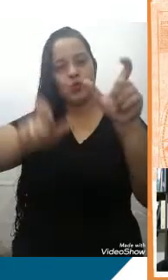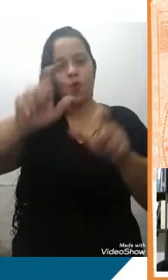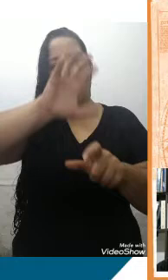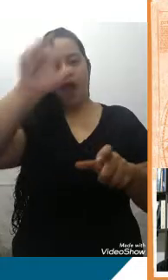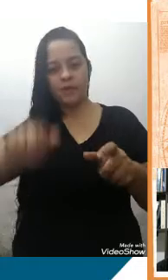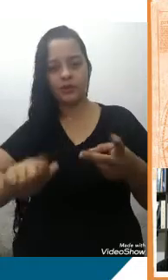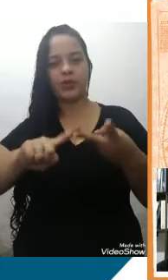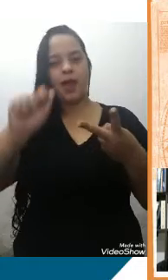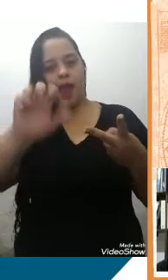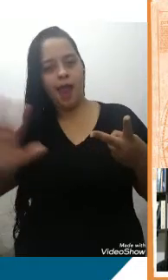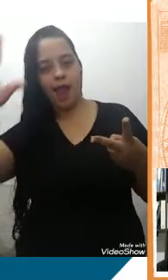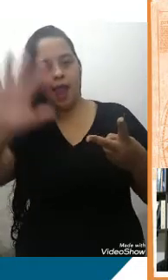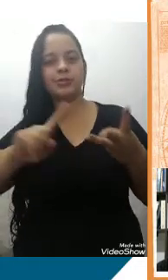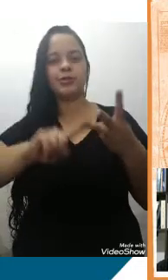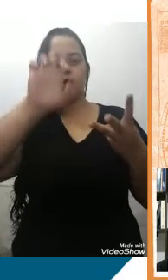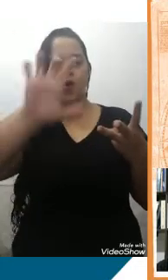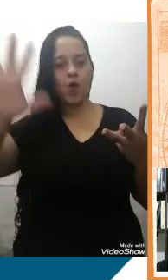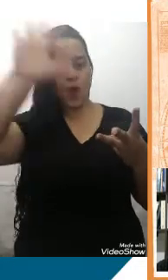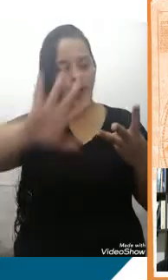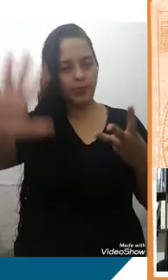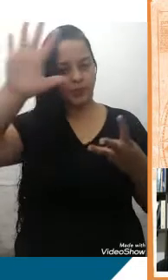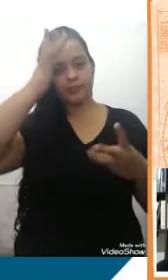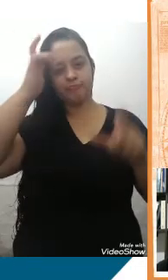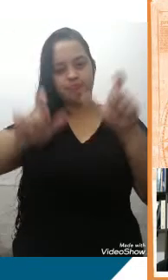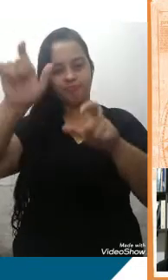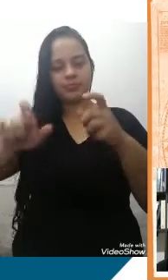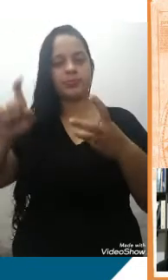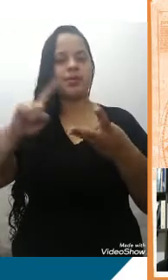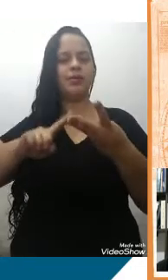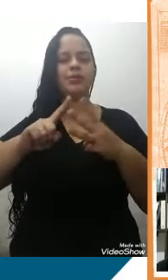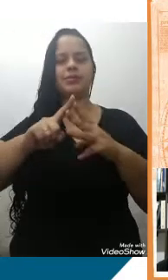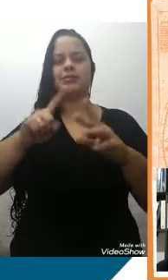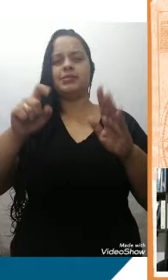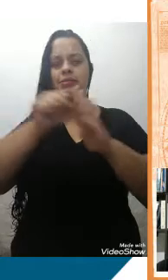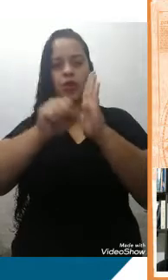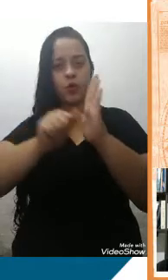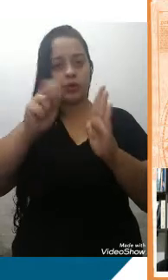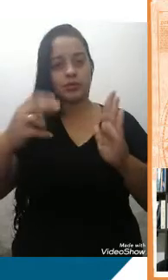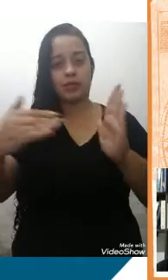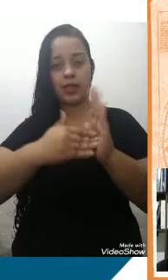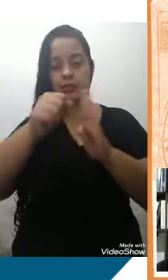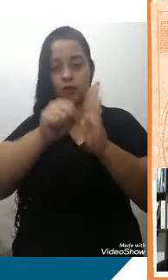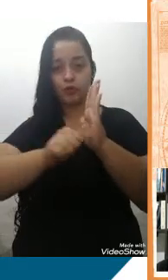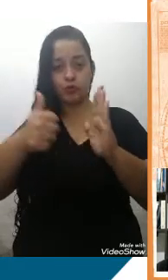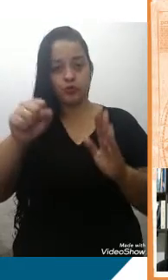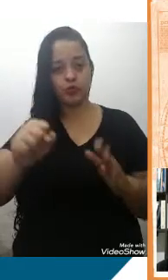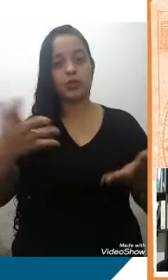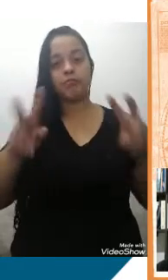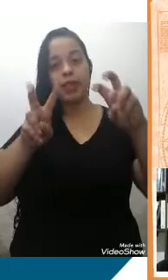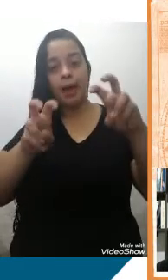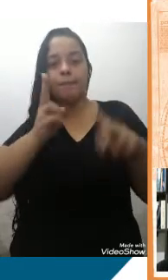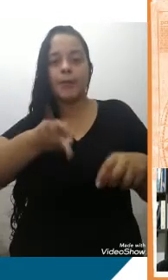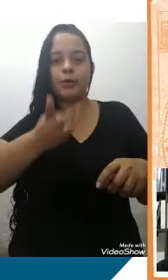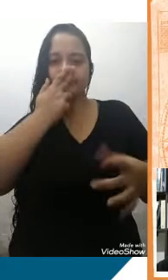e asiáticos durante os séculos XV e XVIII. Bem, em primeiro lugar, preciso dizer que esse tema tem tudo a ver com